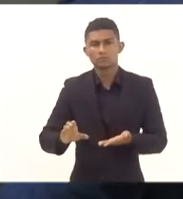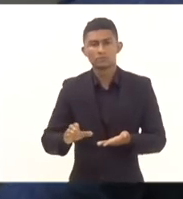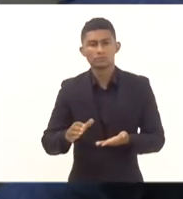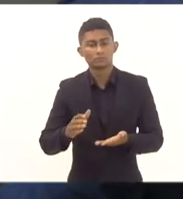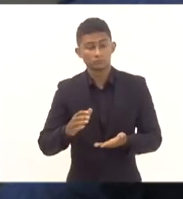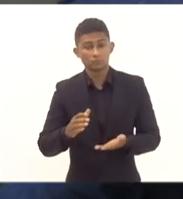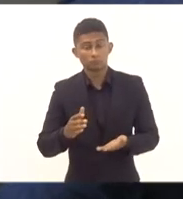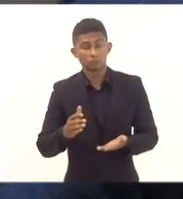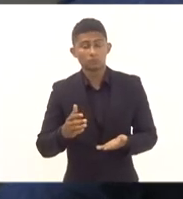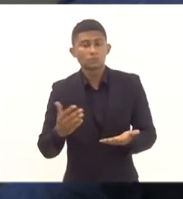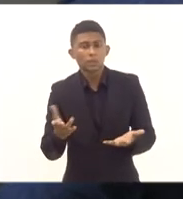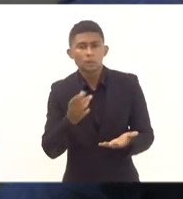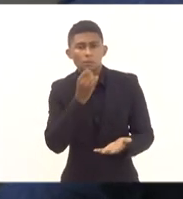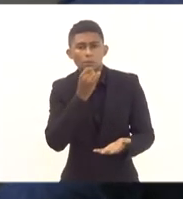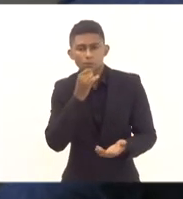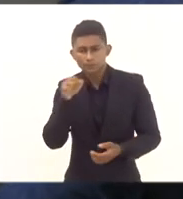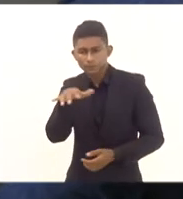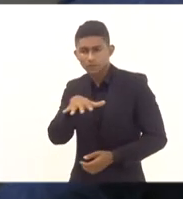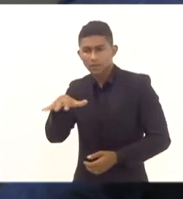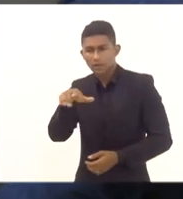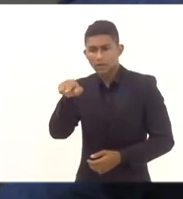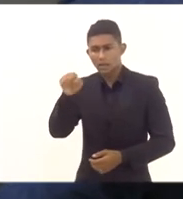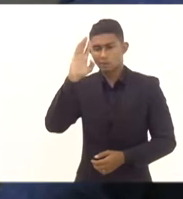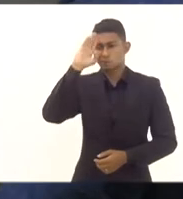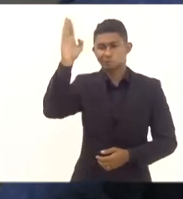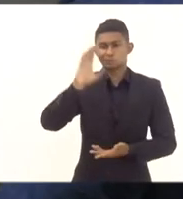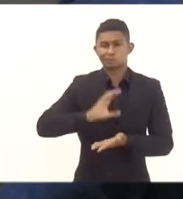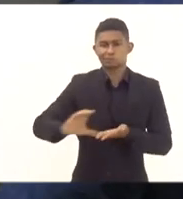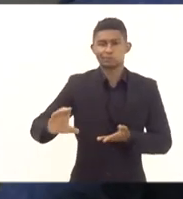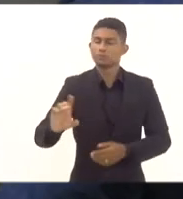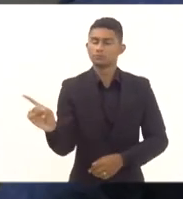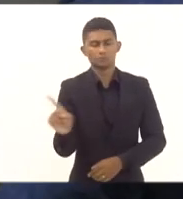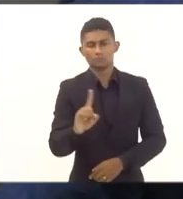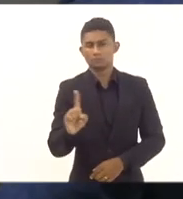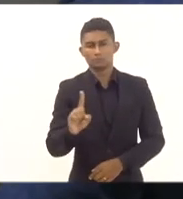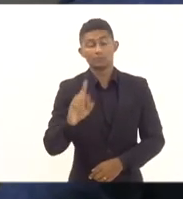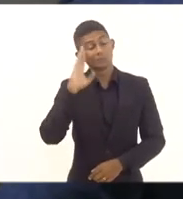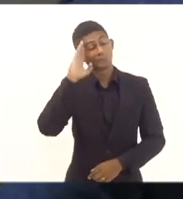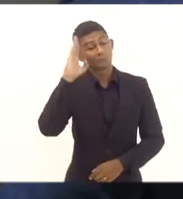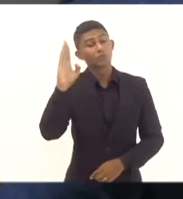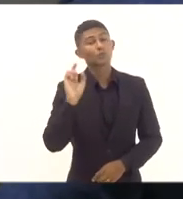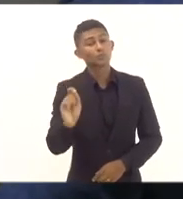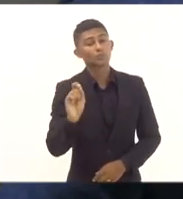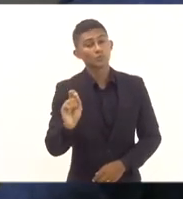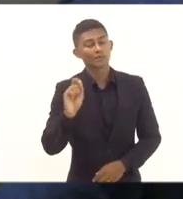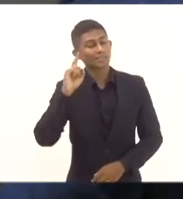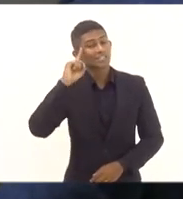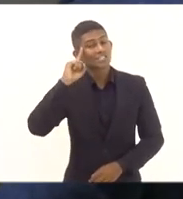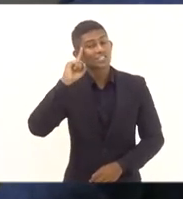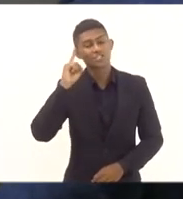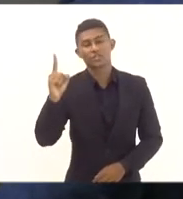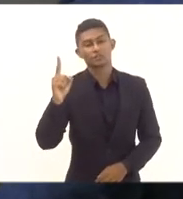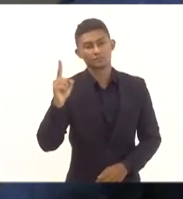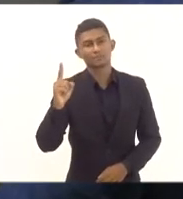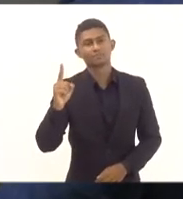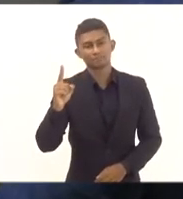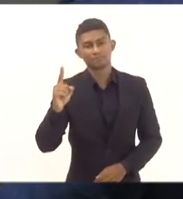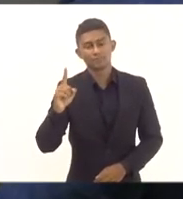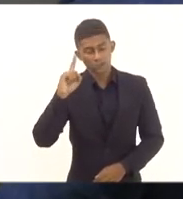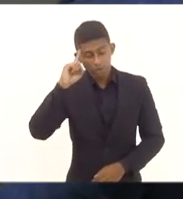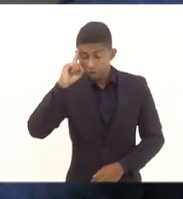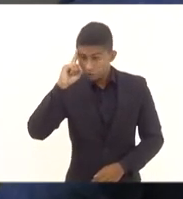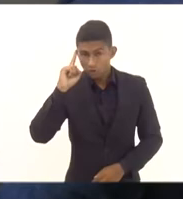nenhum segmento foi a gente privilegiou a o critério mais quem já entendeu mais